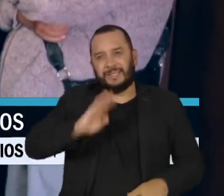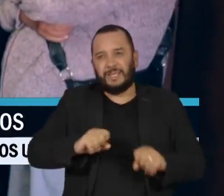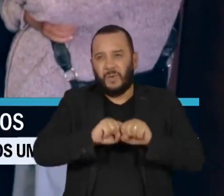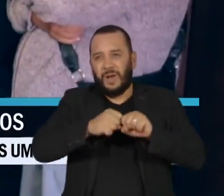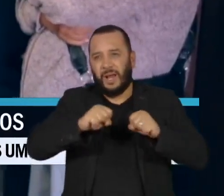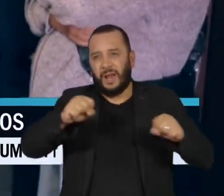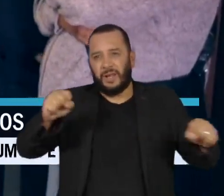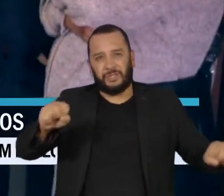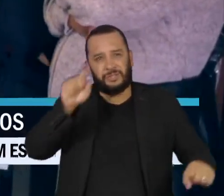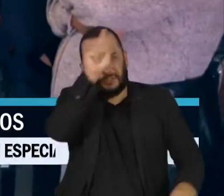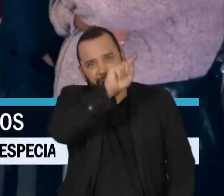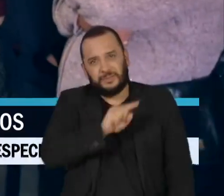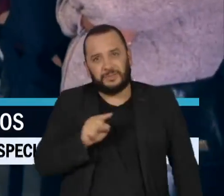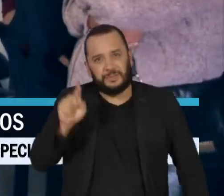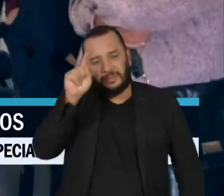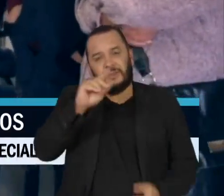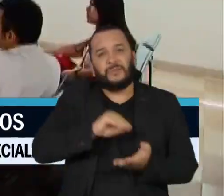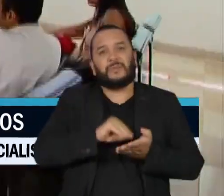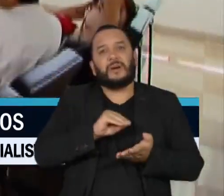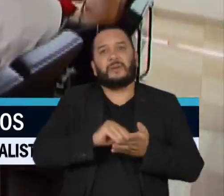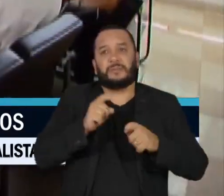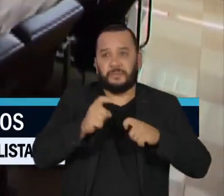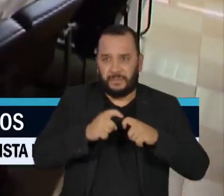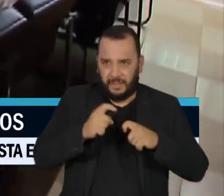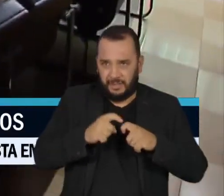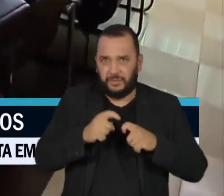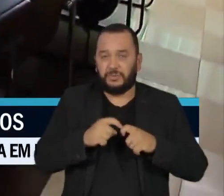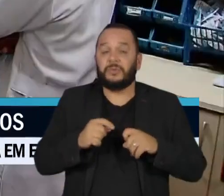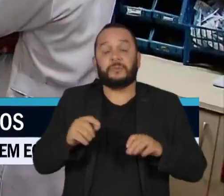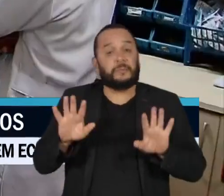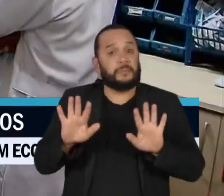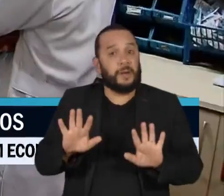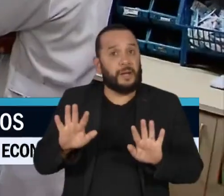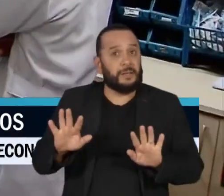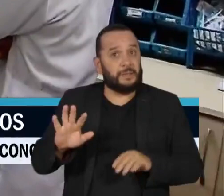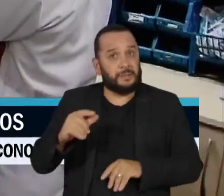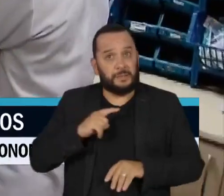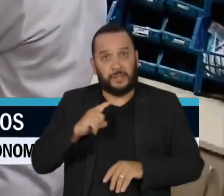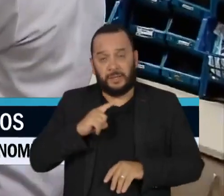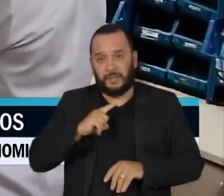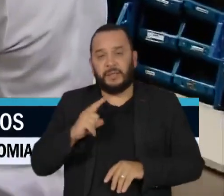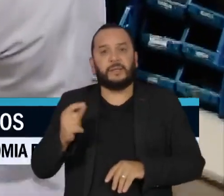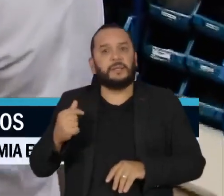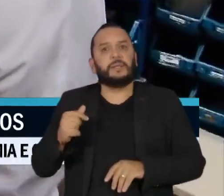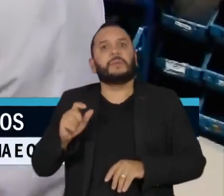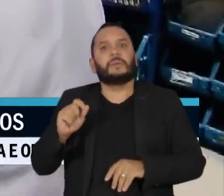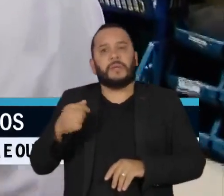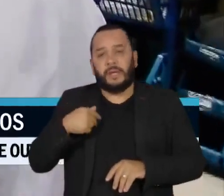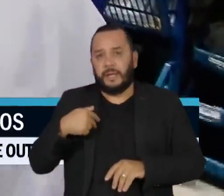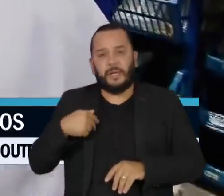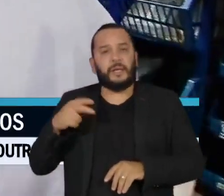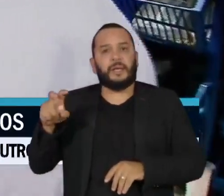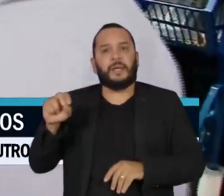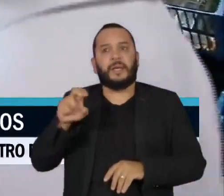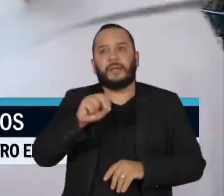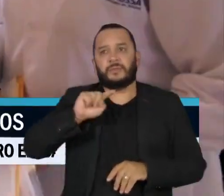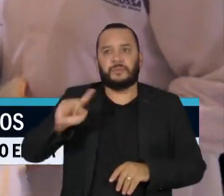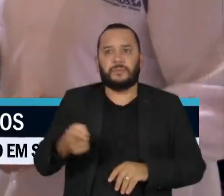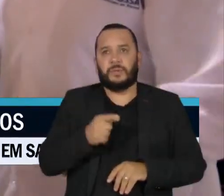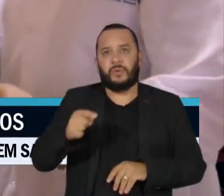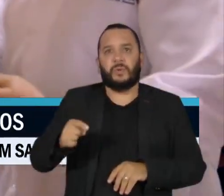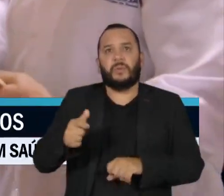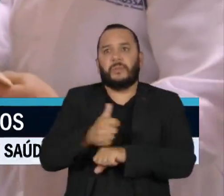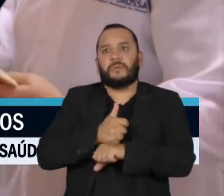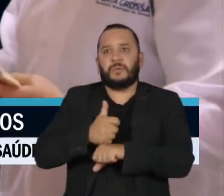maior problema não é apenas a falta de médicos o país tem hoje cerca de meio milhão de profissionais formados A grande questão